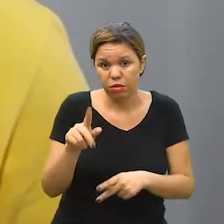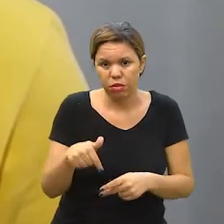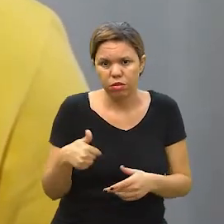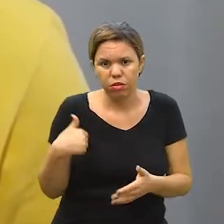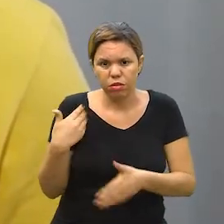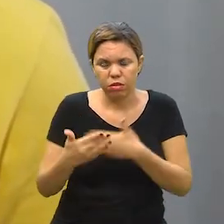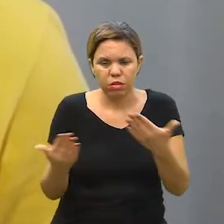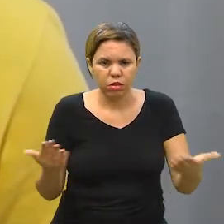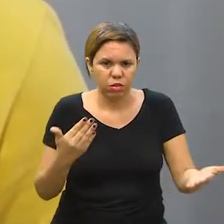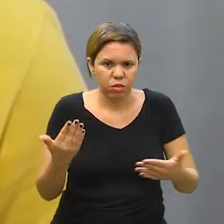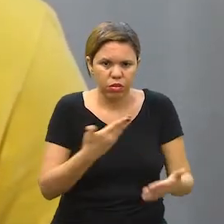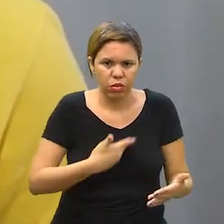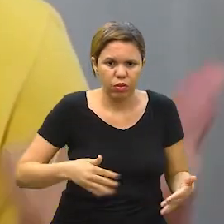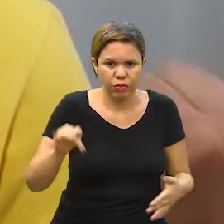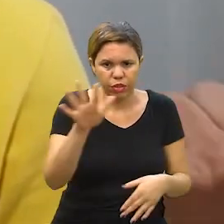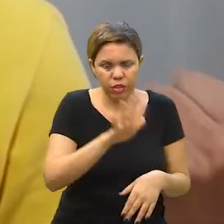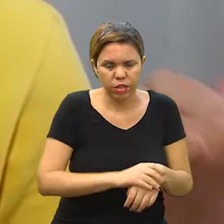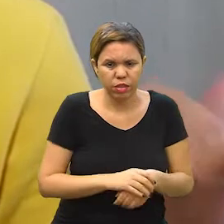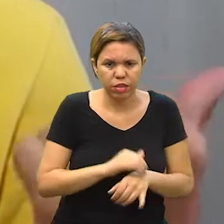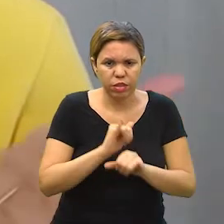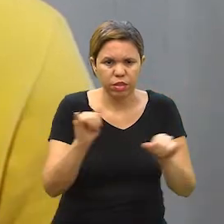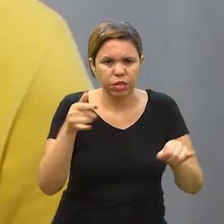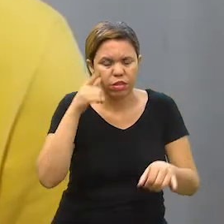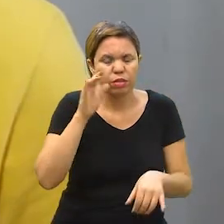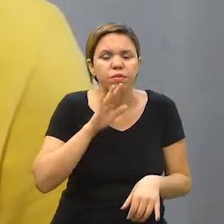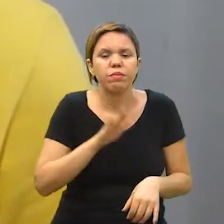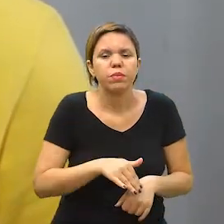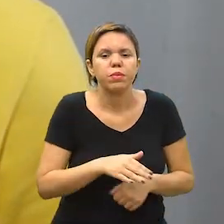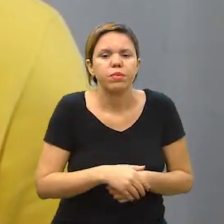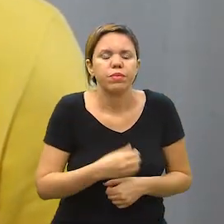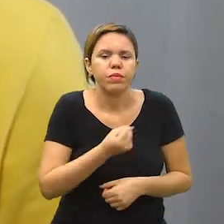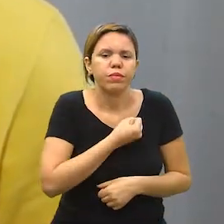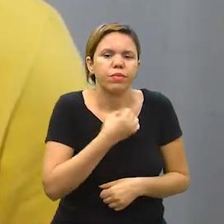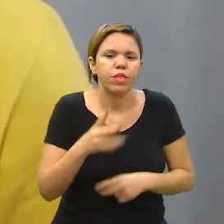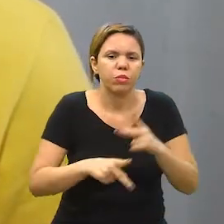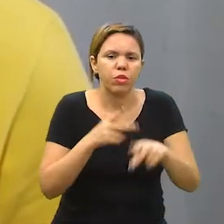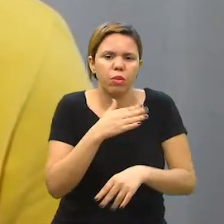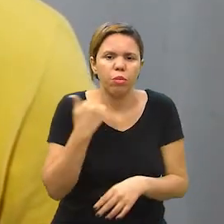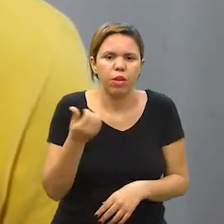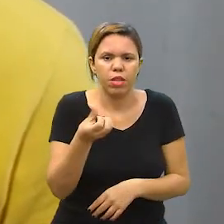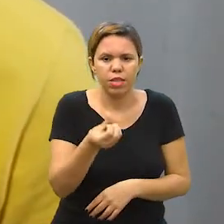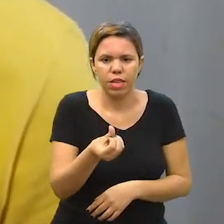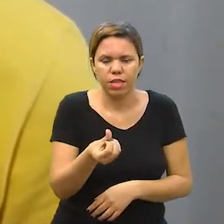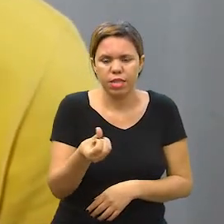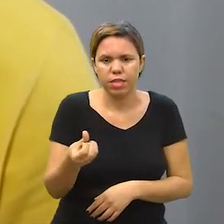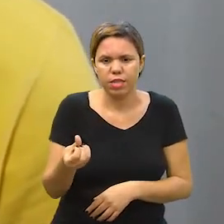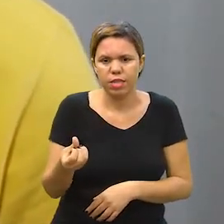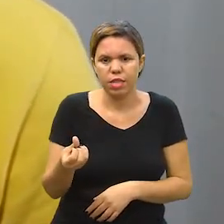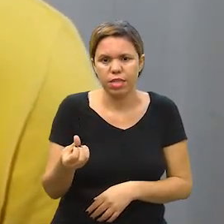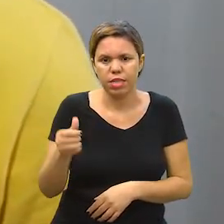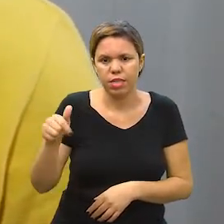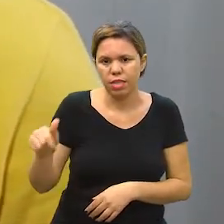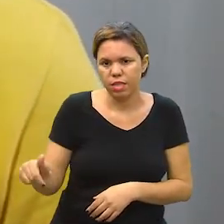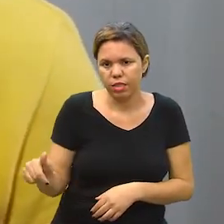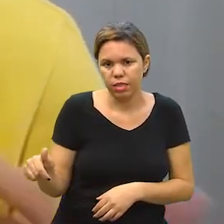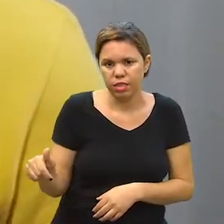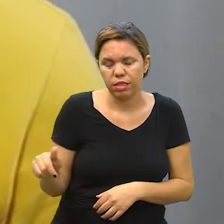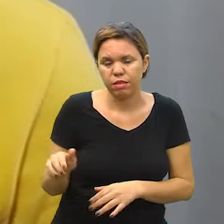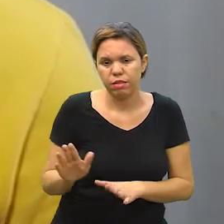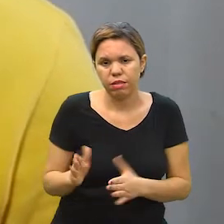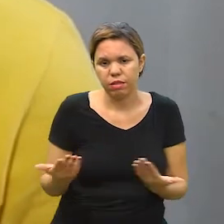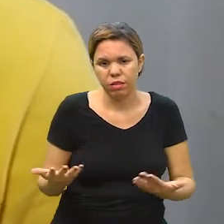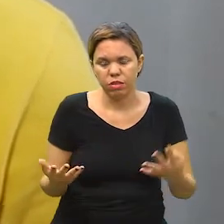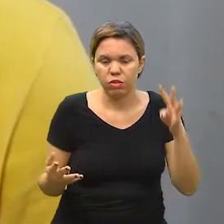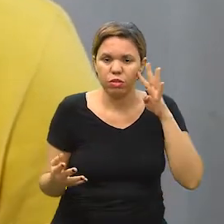último balanço do governo federal, divulgado ontem à tarde, o número de óbitos era de 667. Mas